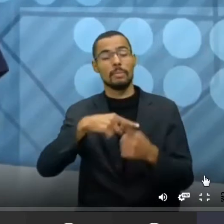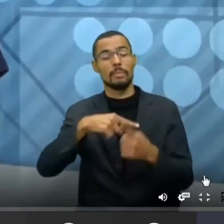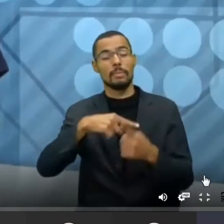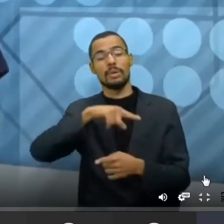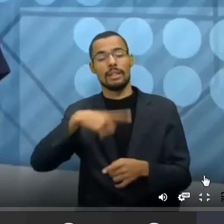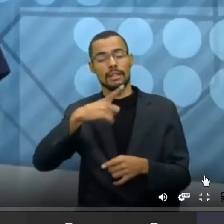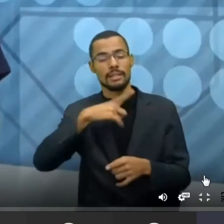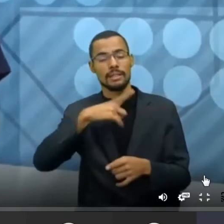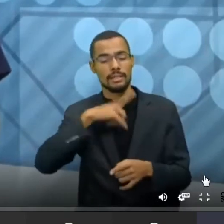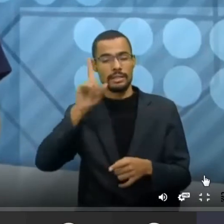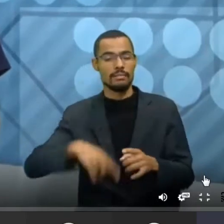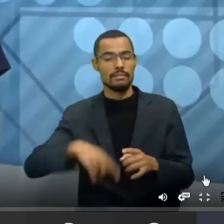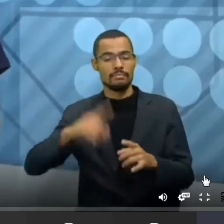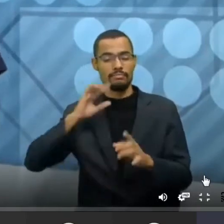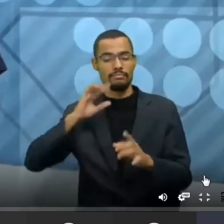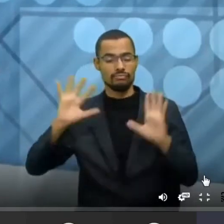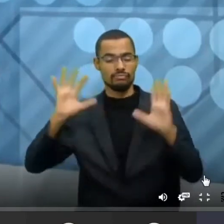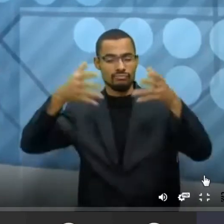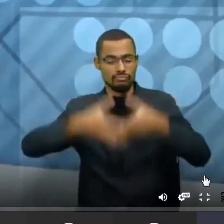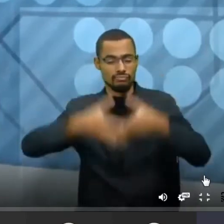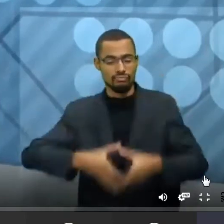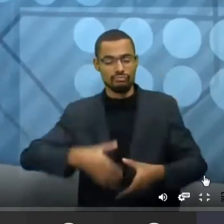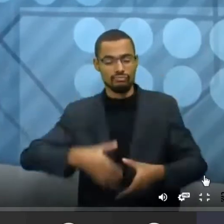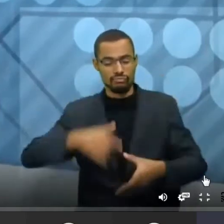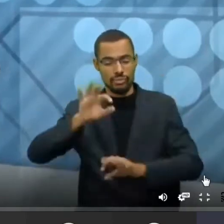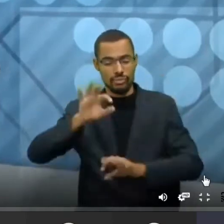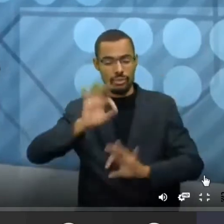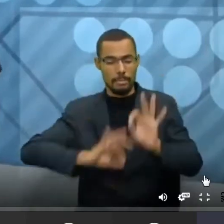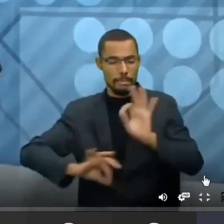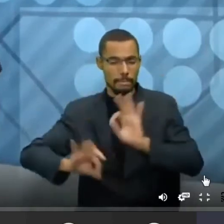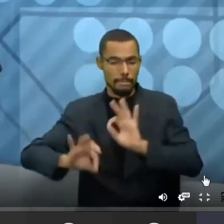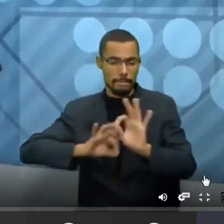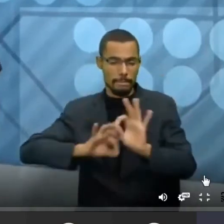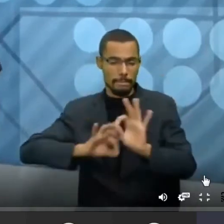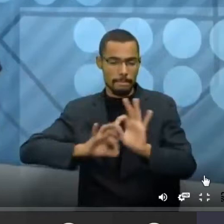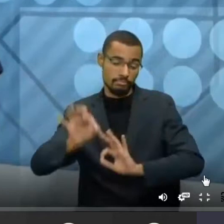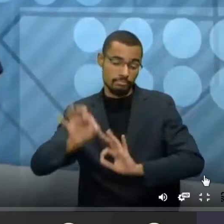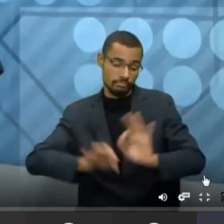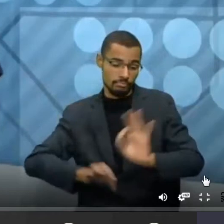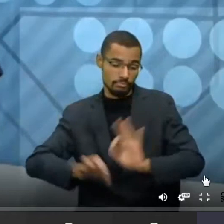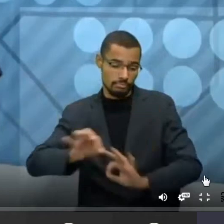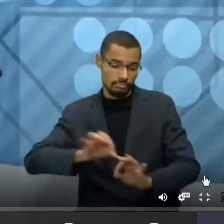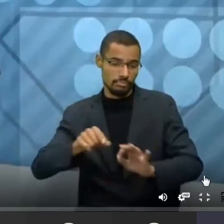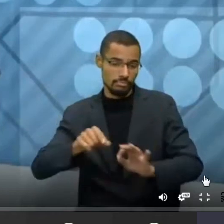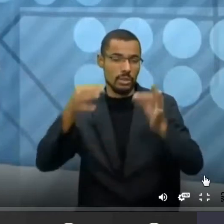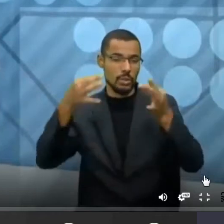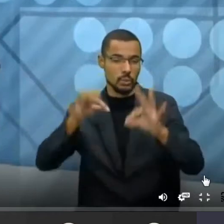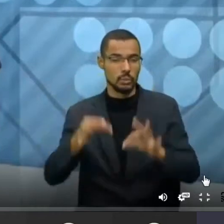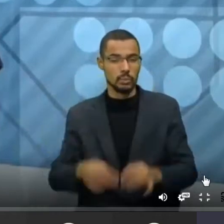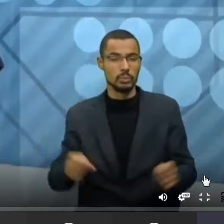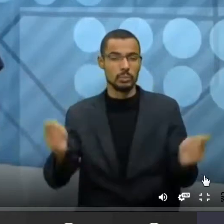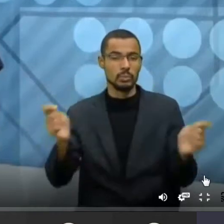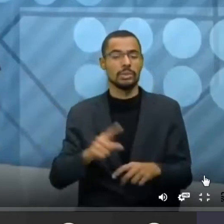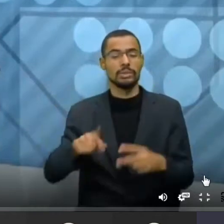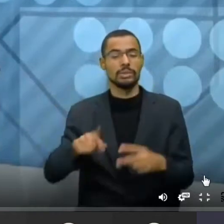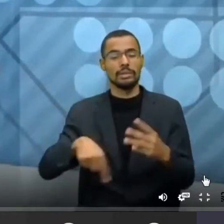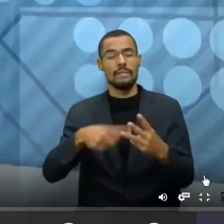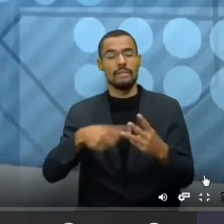é mais oval, então, no seu ápice, né, na sua estrutura.